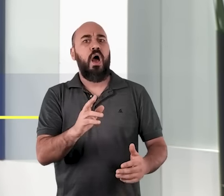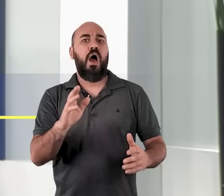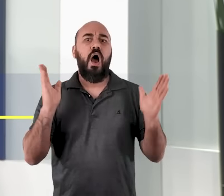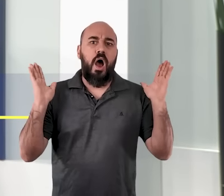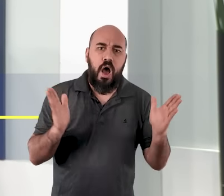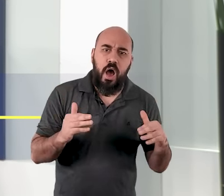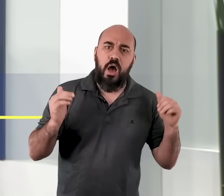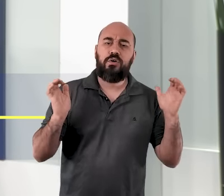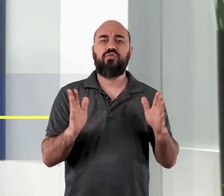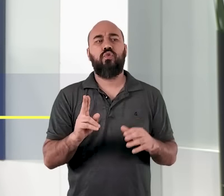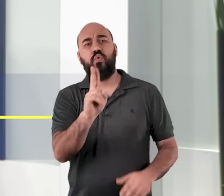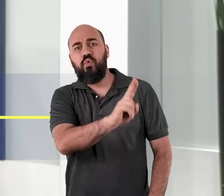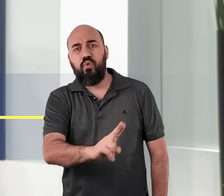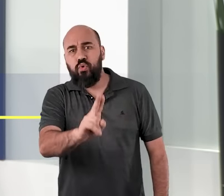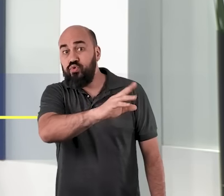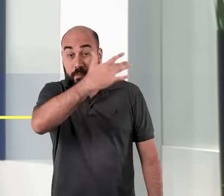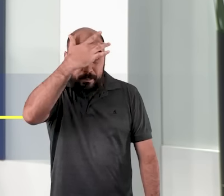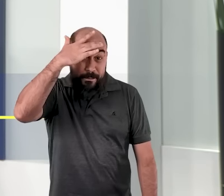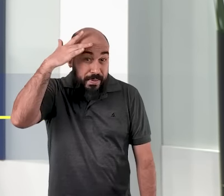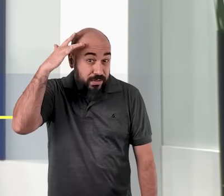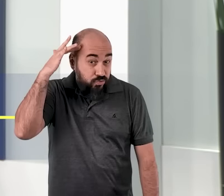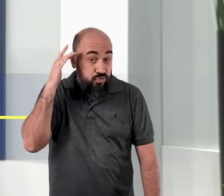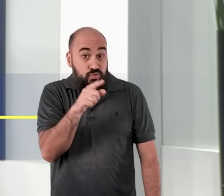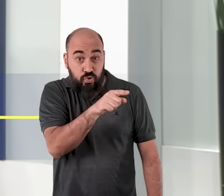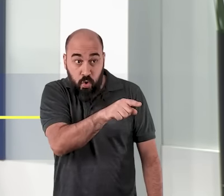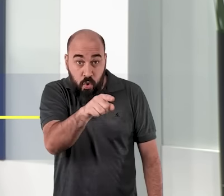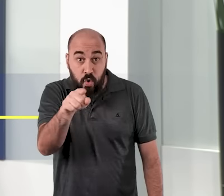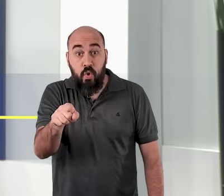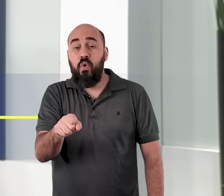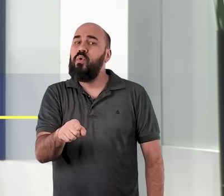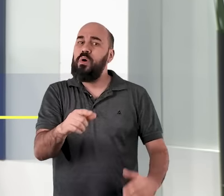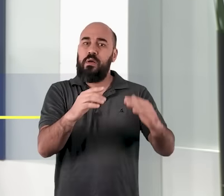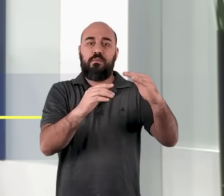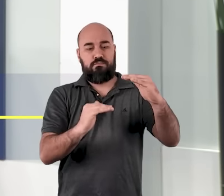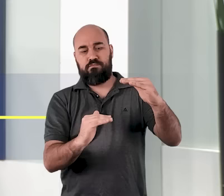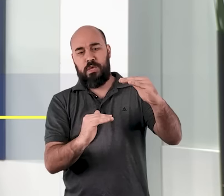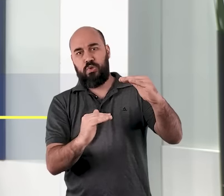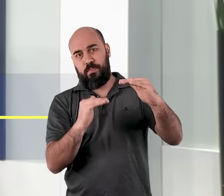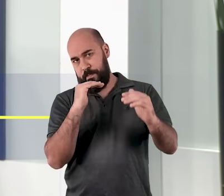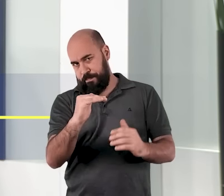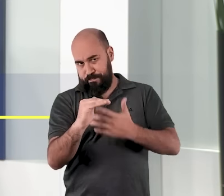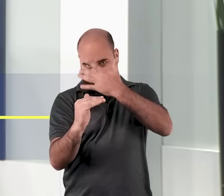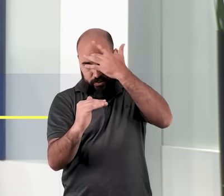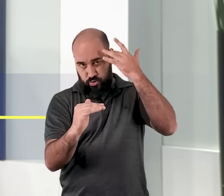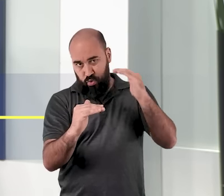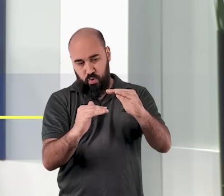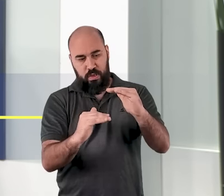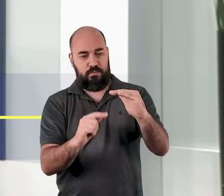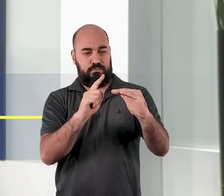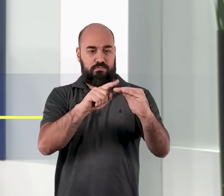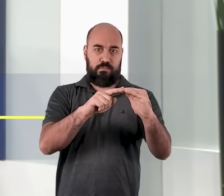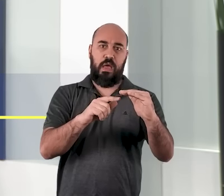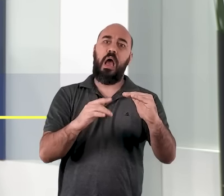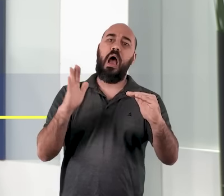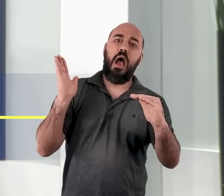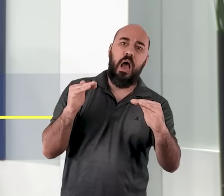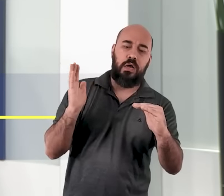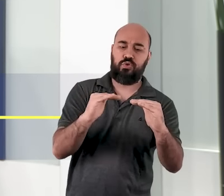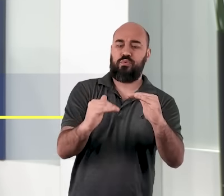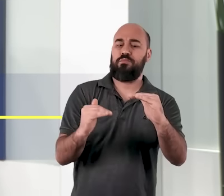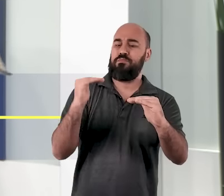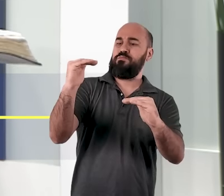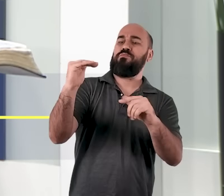profetas, mas agora, como está escrito aqui, Deus nos falou por meio do Filho. O Filho de Deus, que